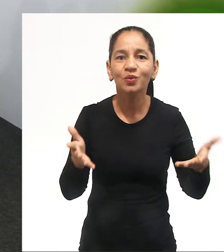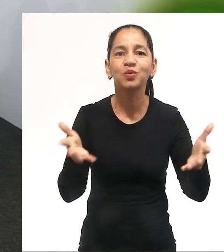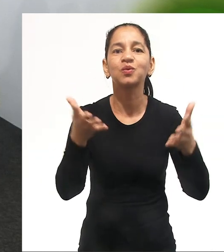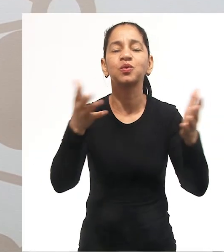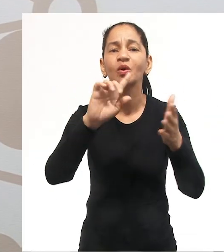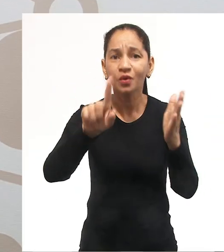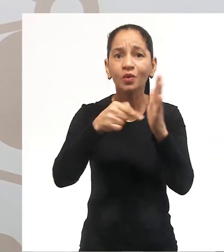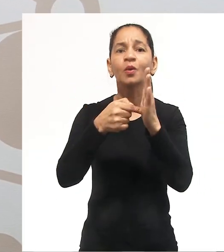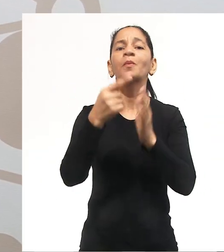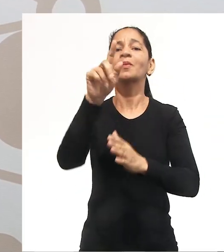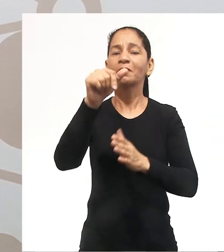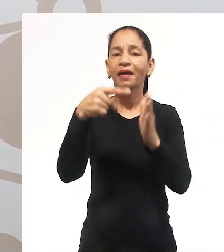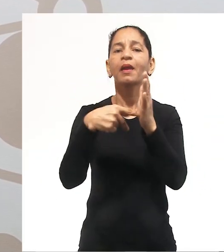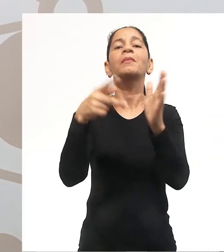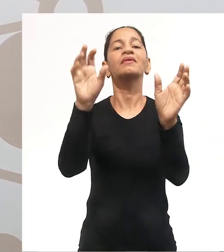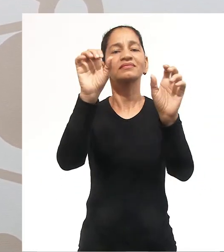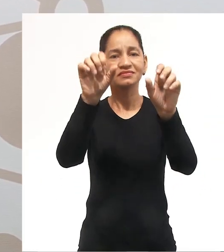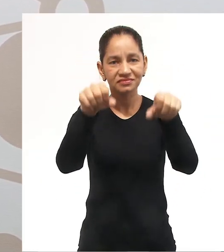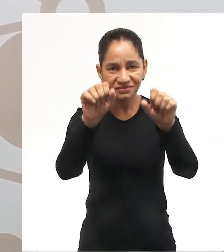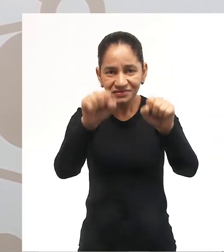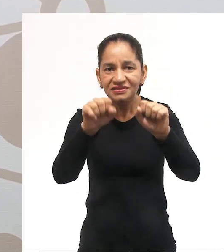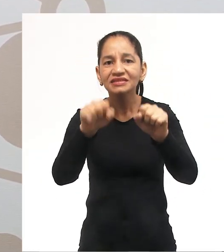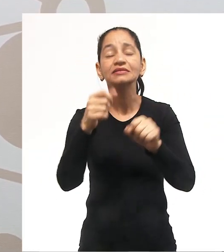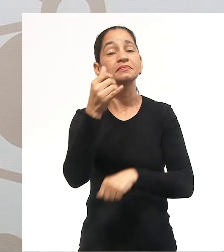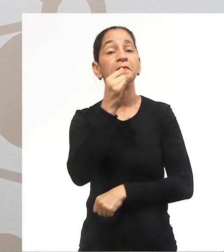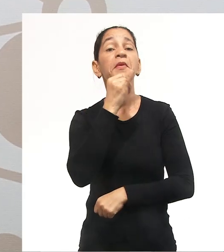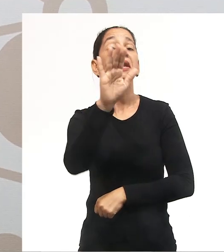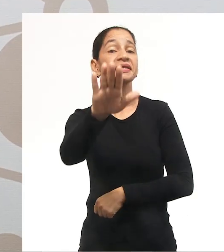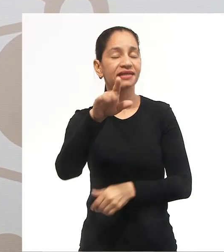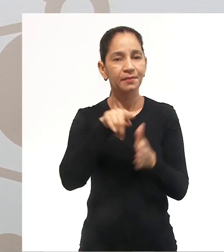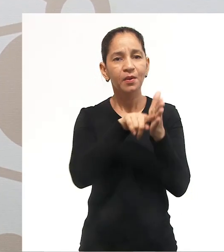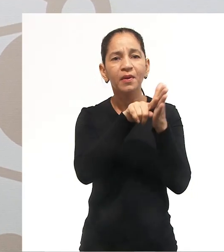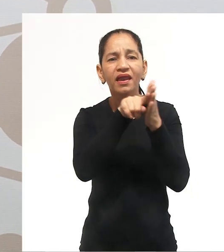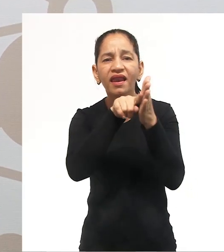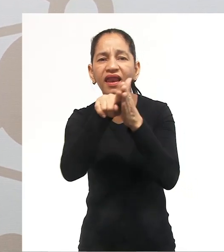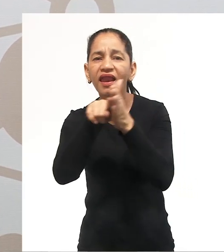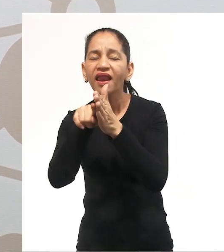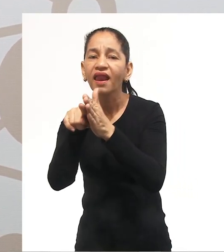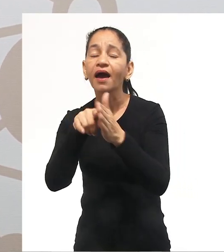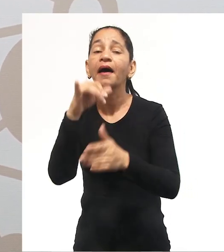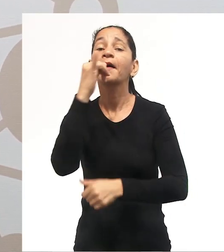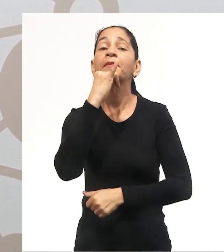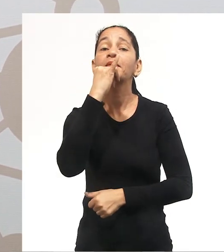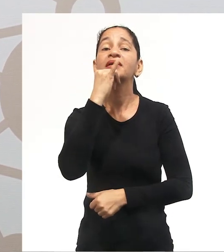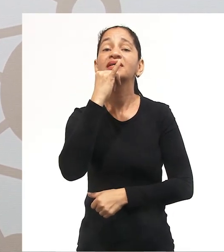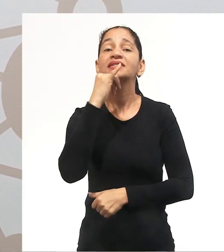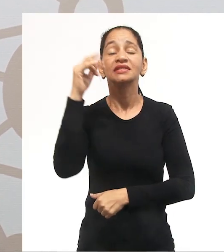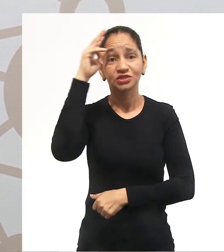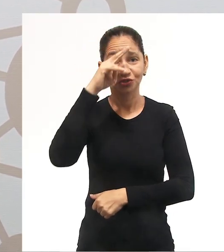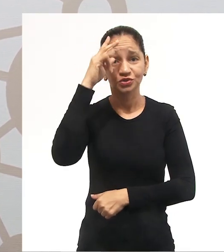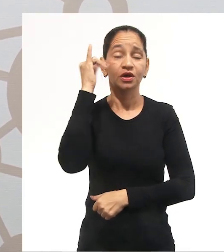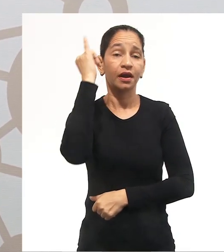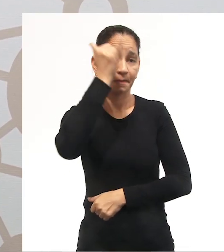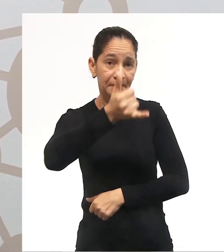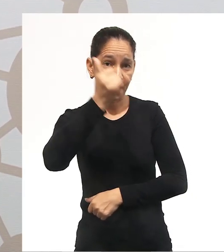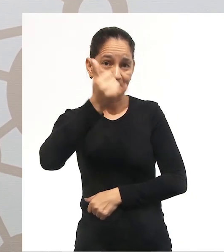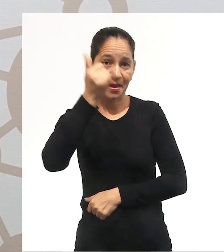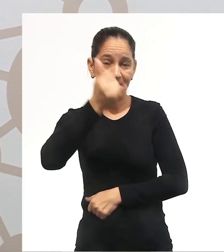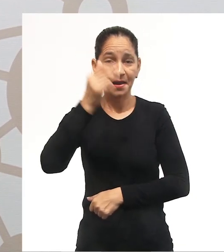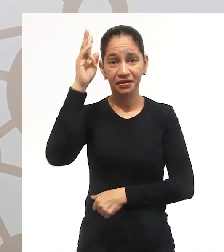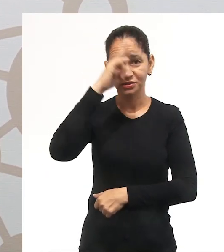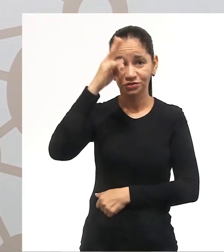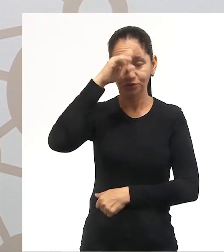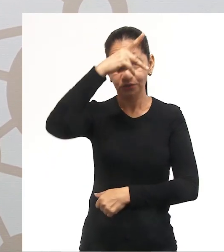impulsionou a partir do primeiro semestre. Nós fomos fazer a pesquisa de vida da professora, foi uma história oral da professora da